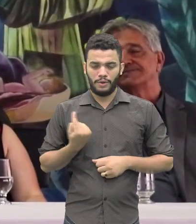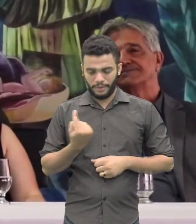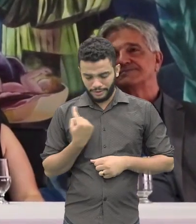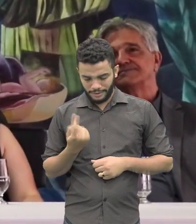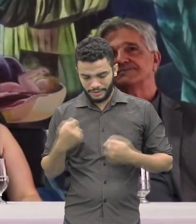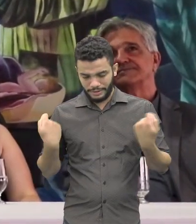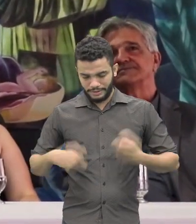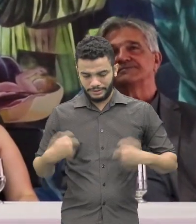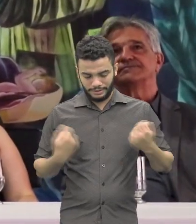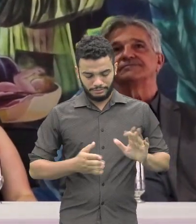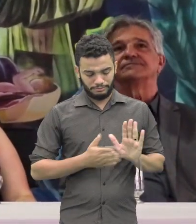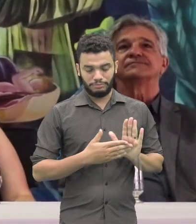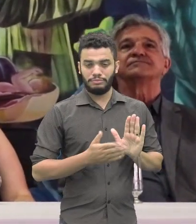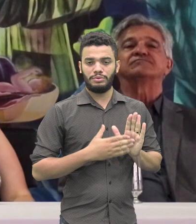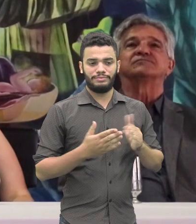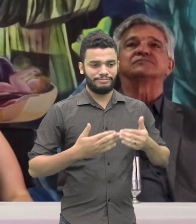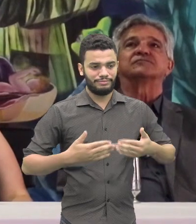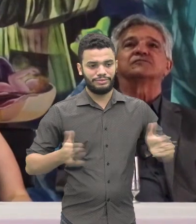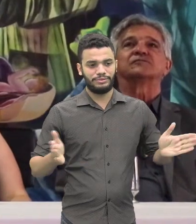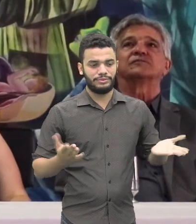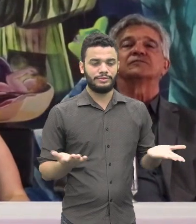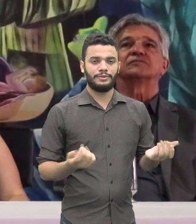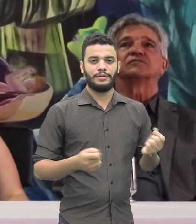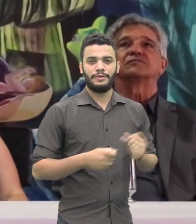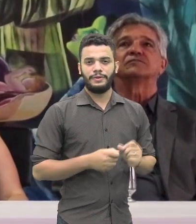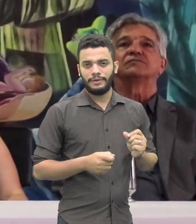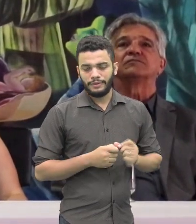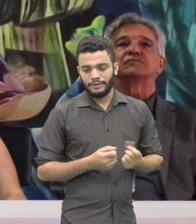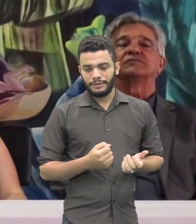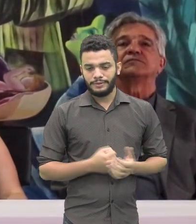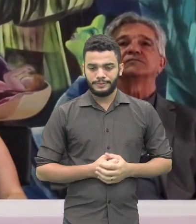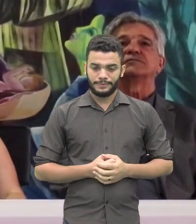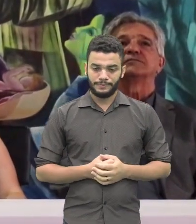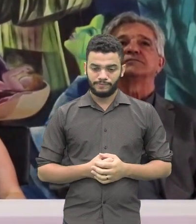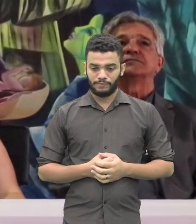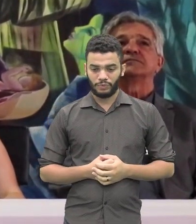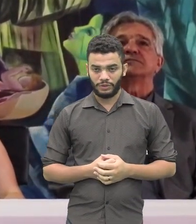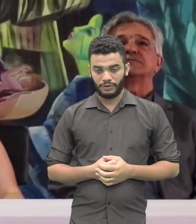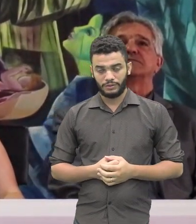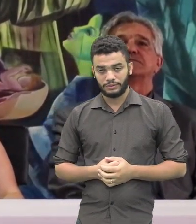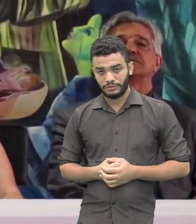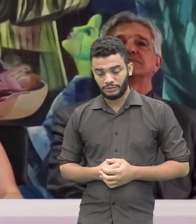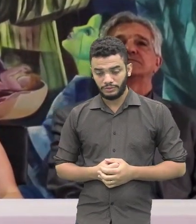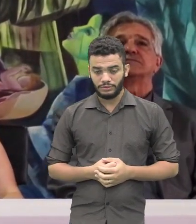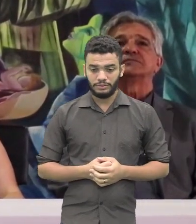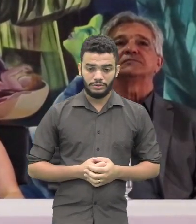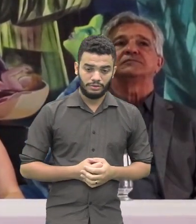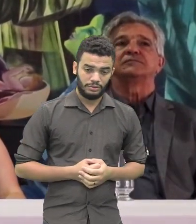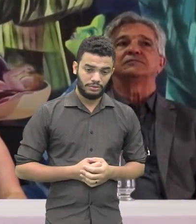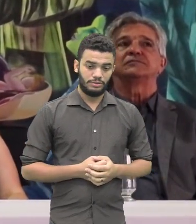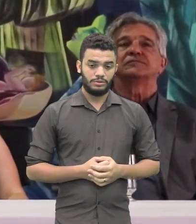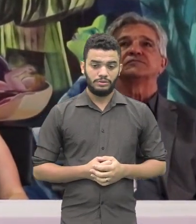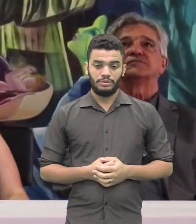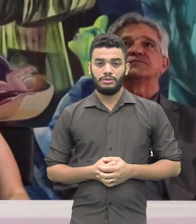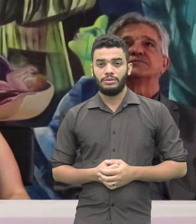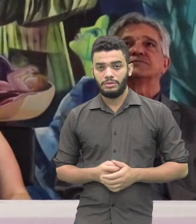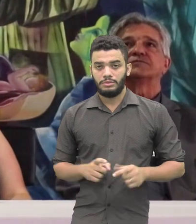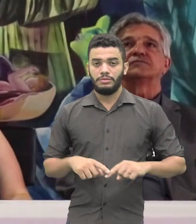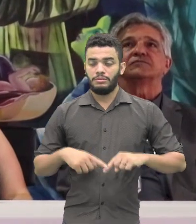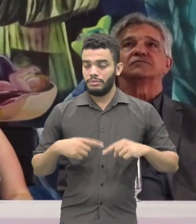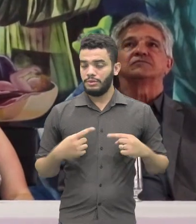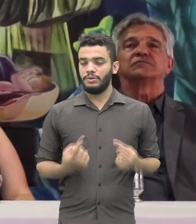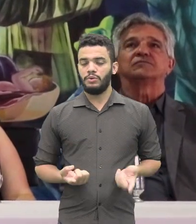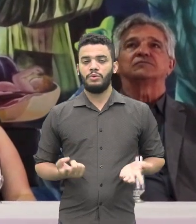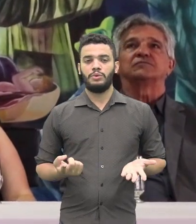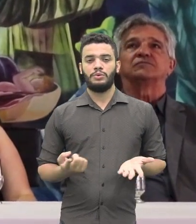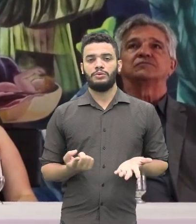vivem as pessoas né o estado é uma organização junto com a união geopolítica né Mas aonde que as pessoas